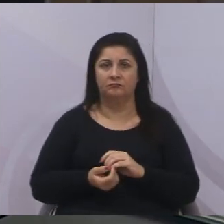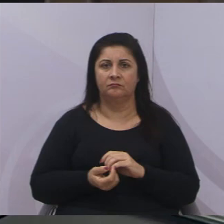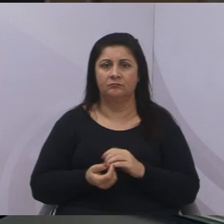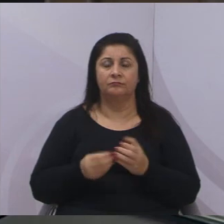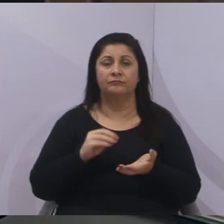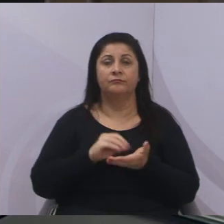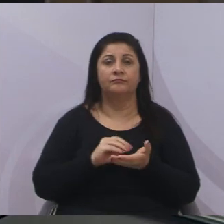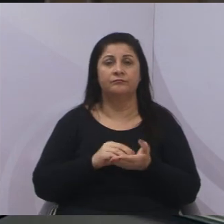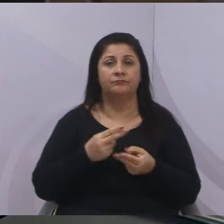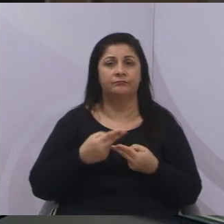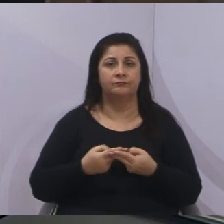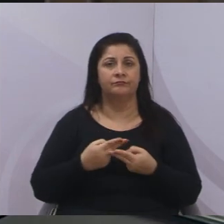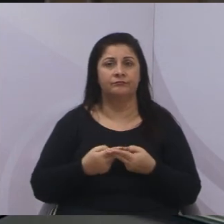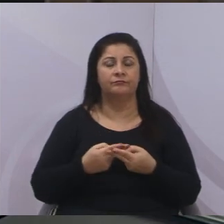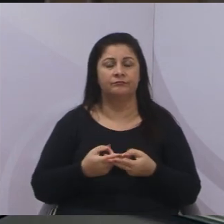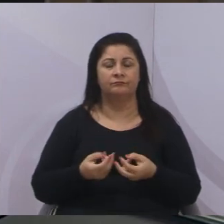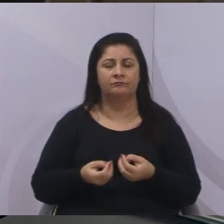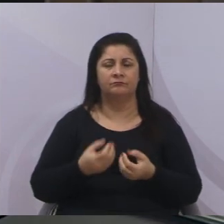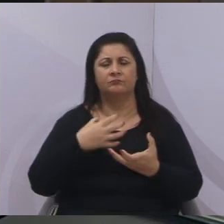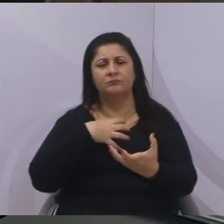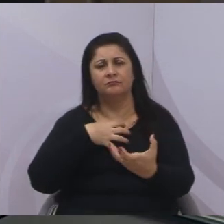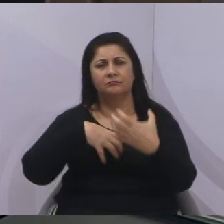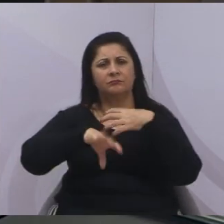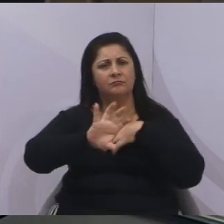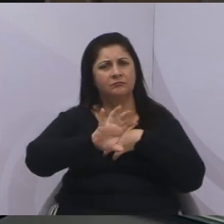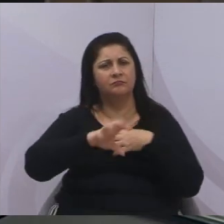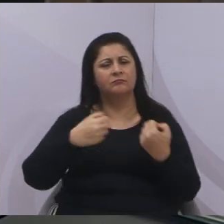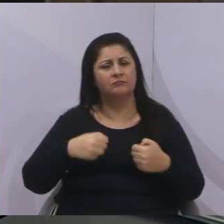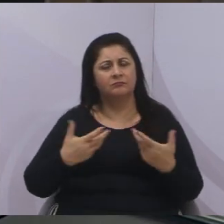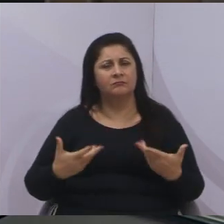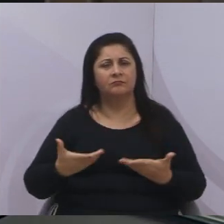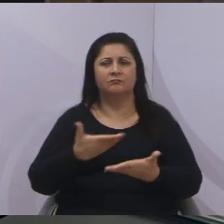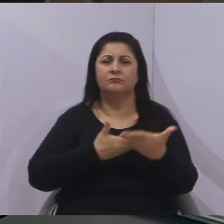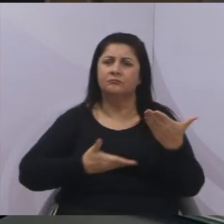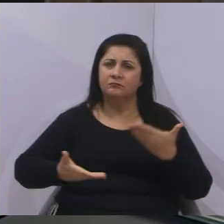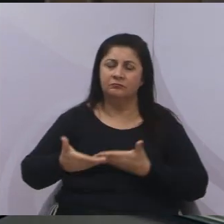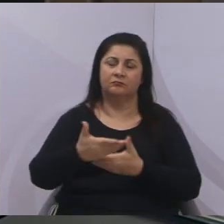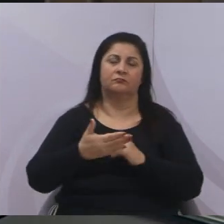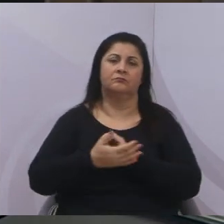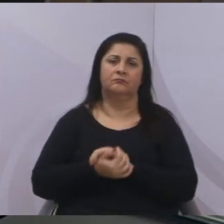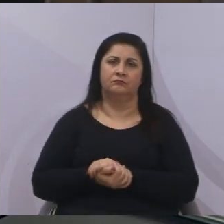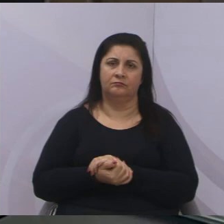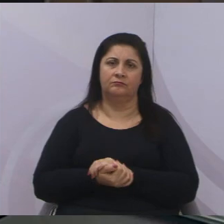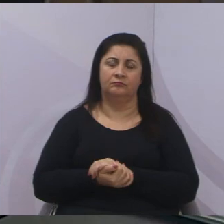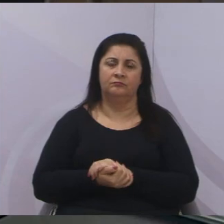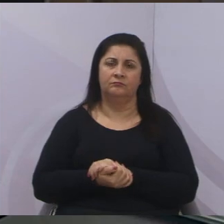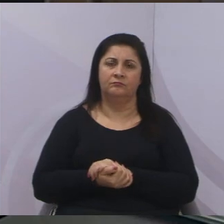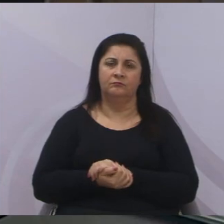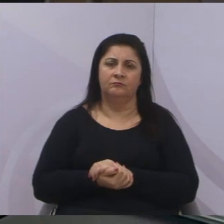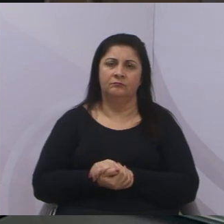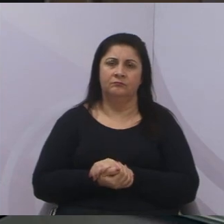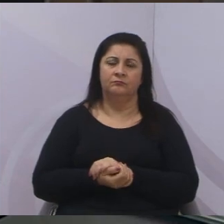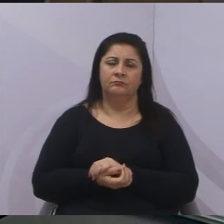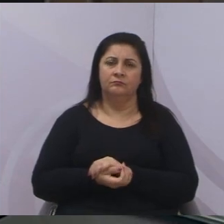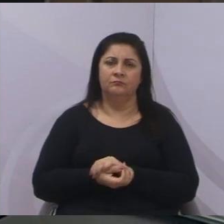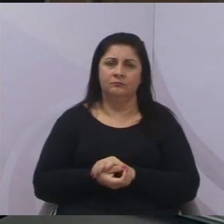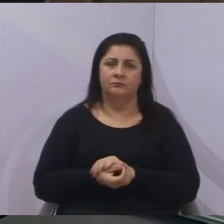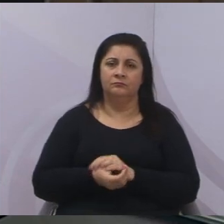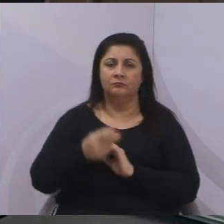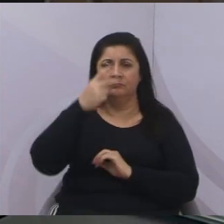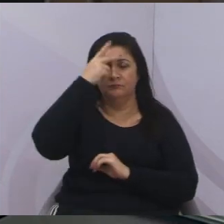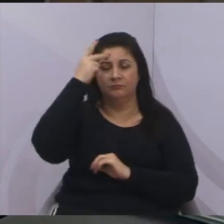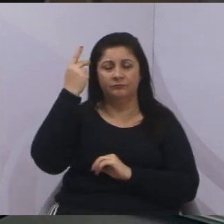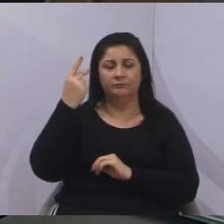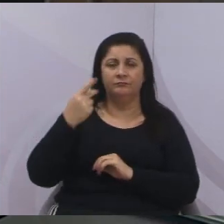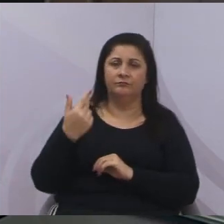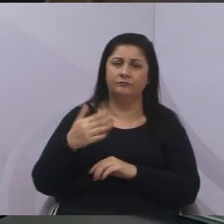paciência, né? A empatia de ambos os lados. Né, tanto de quem chega como quem recebe, o paciente que chega